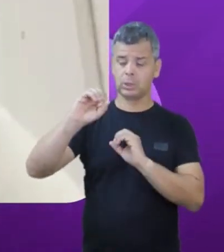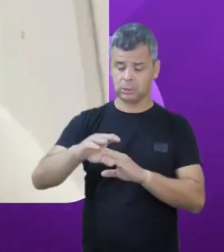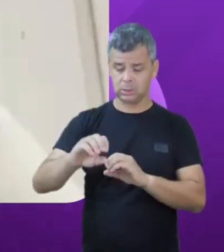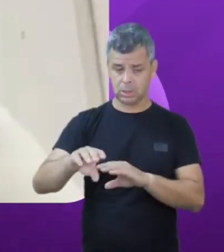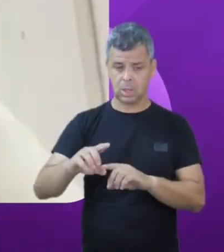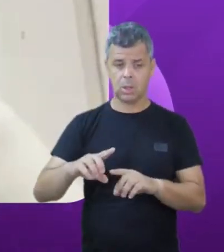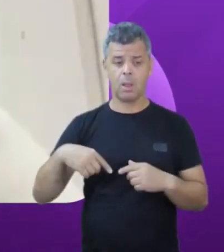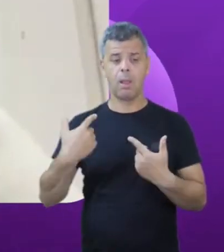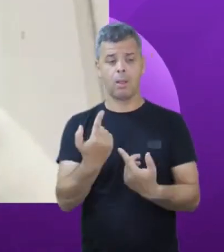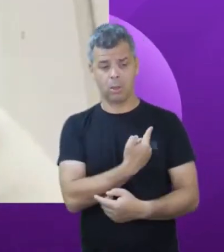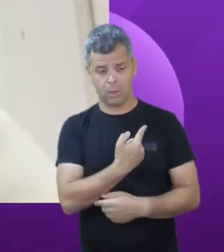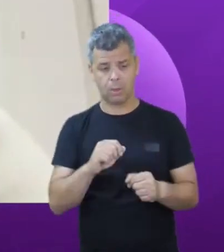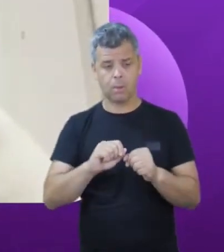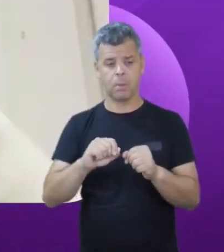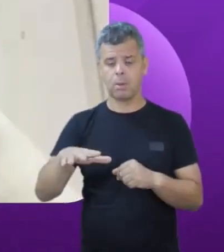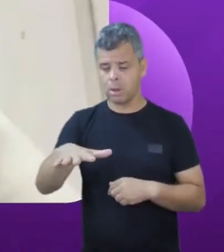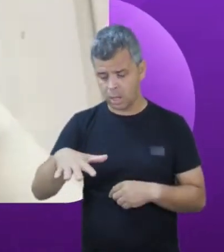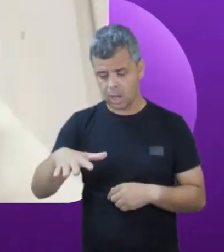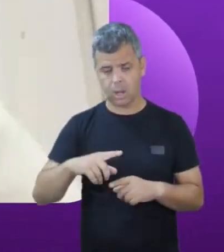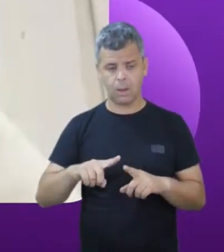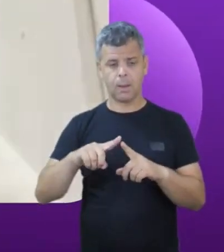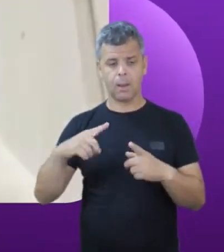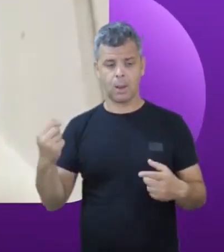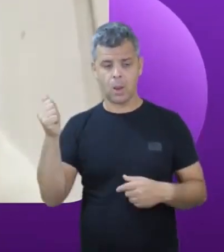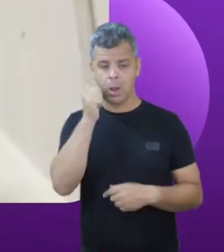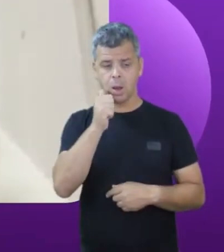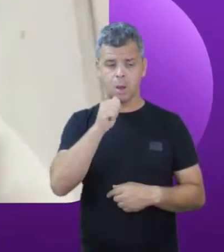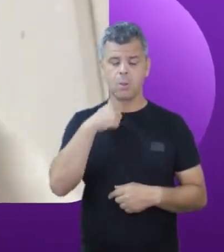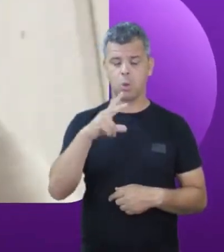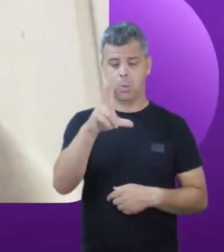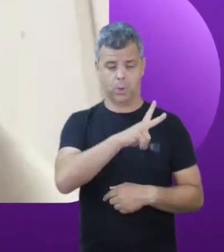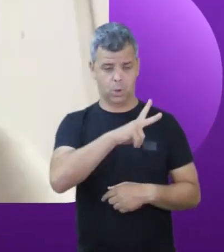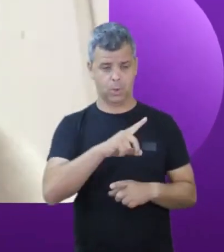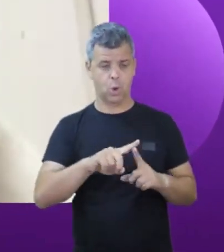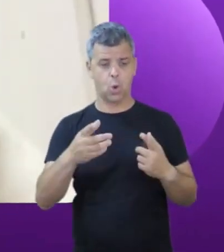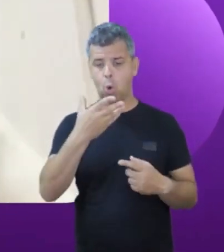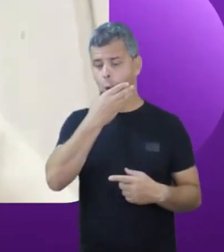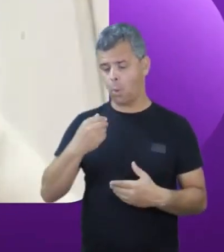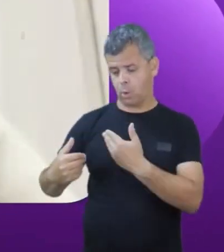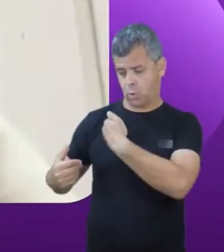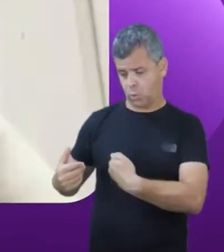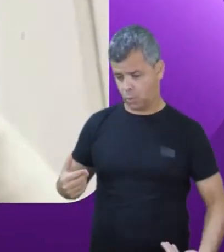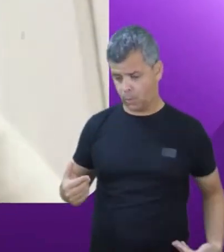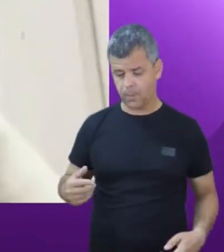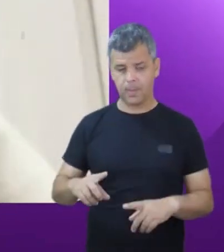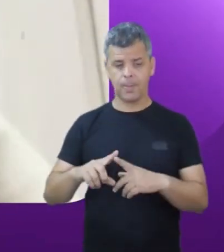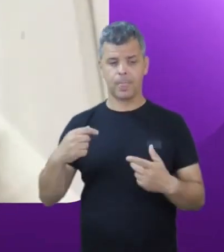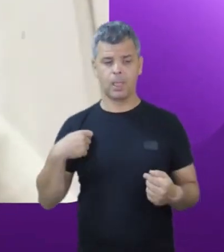forma, que deveríamos estar nesse espaço. O espaço da mulher seria o privado e do homem o público. E a gente